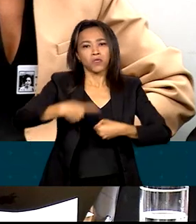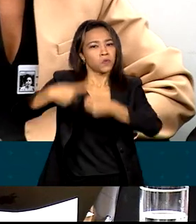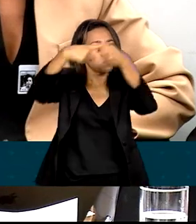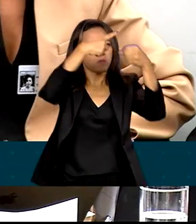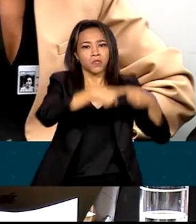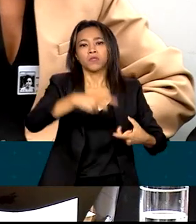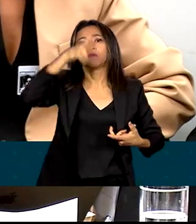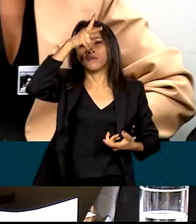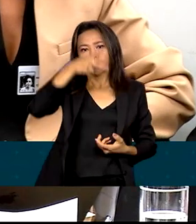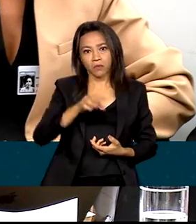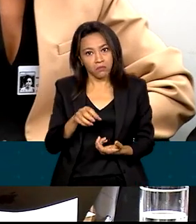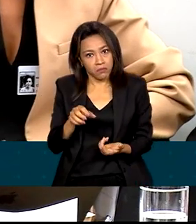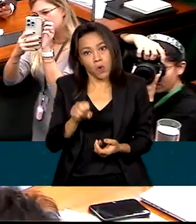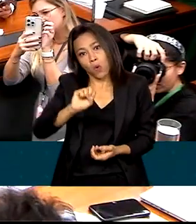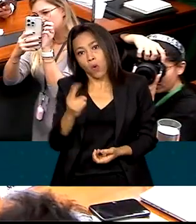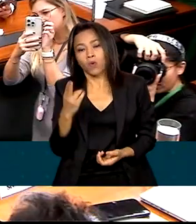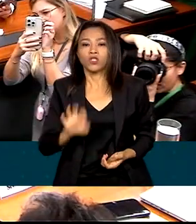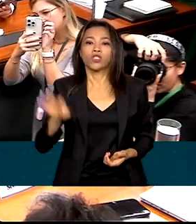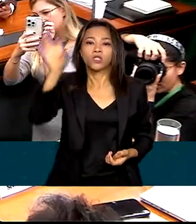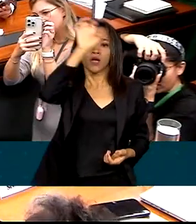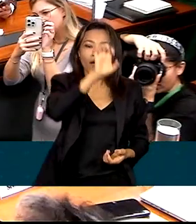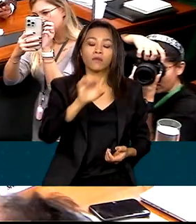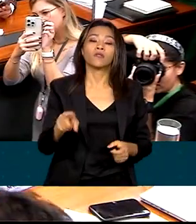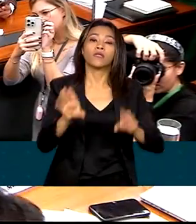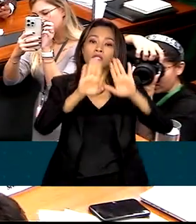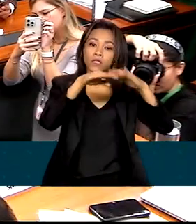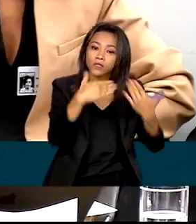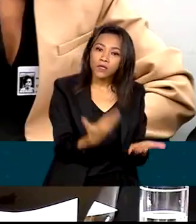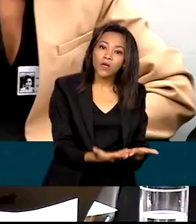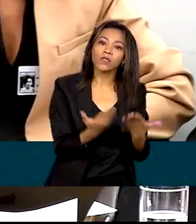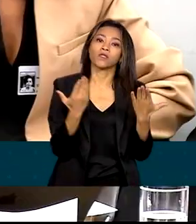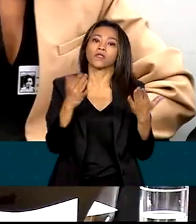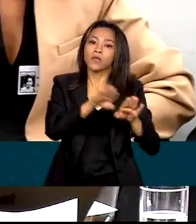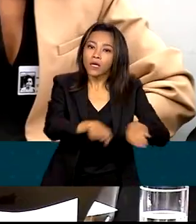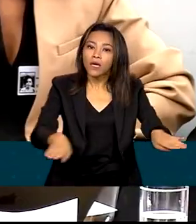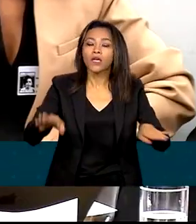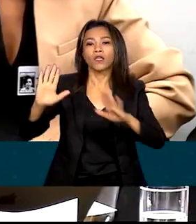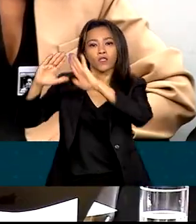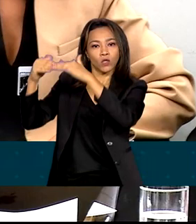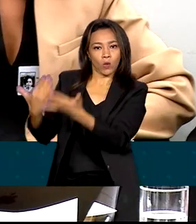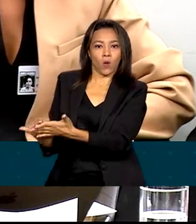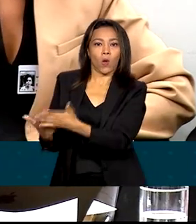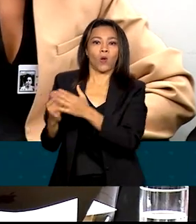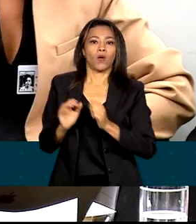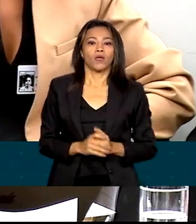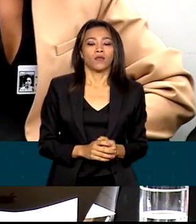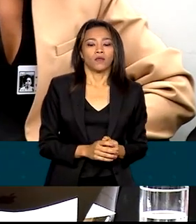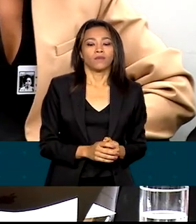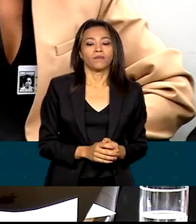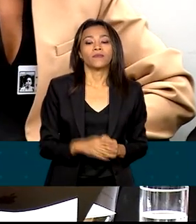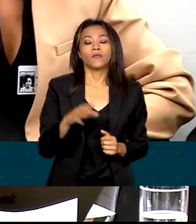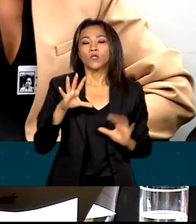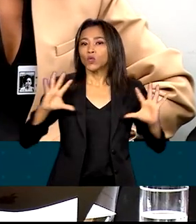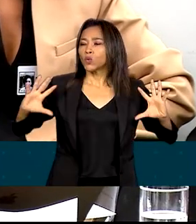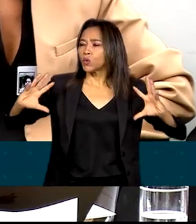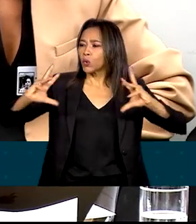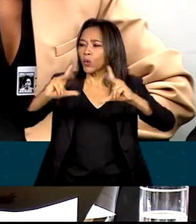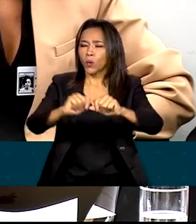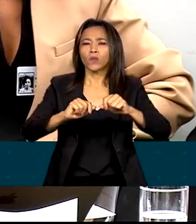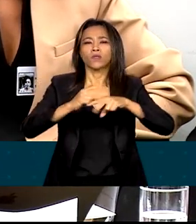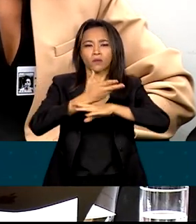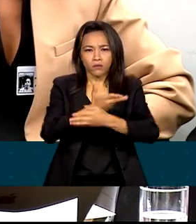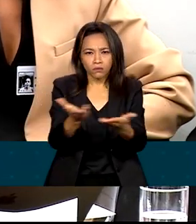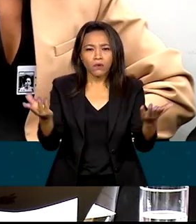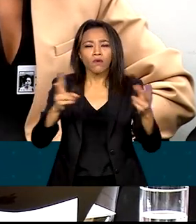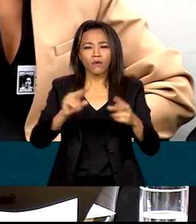Estaduais de creches à escola desse país das 2.668 obras todas elas terão